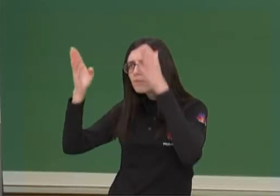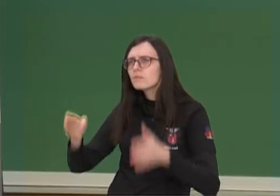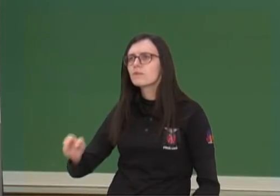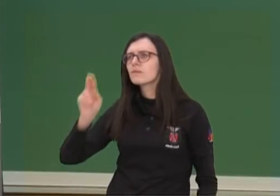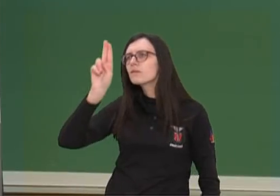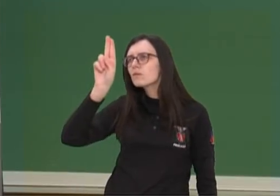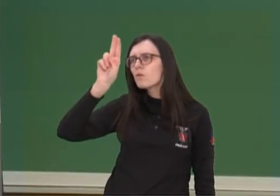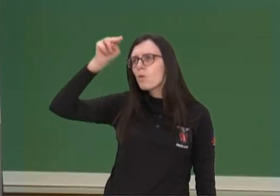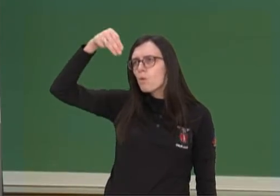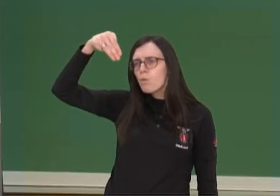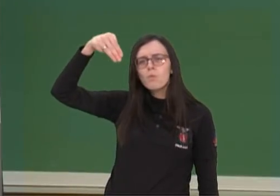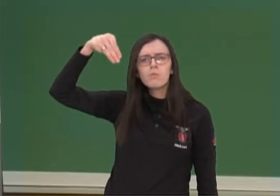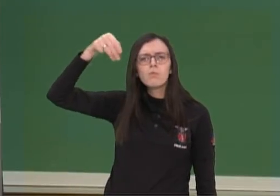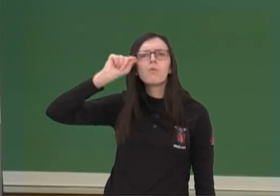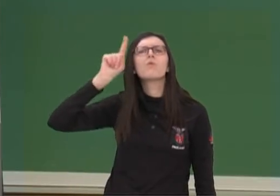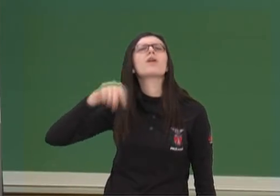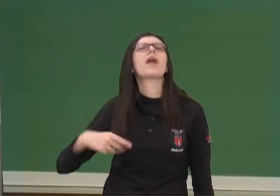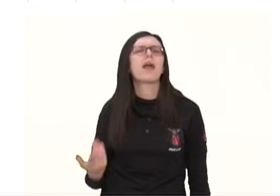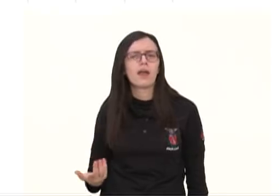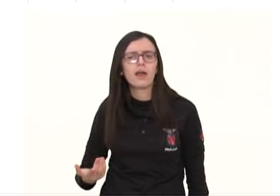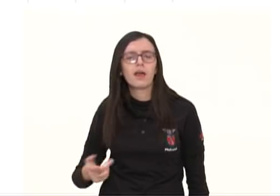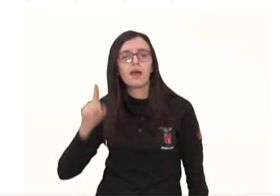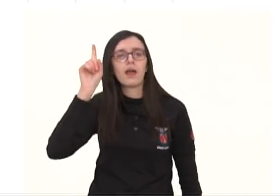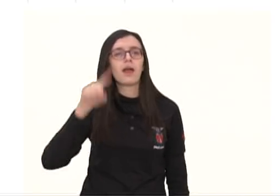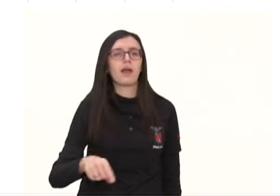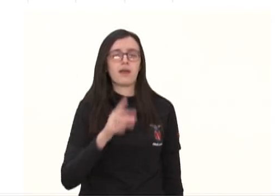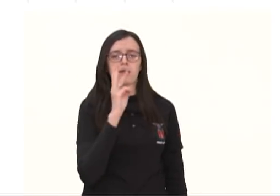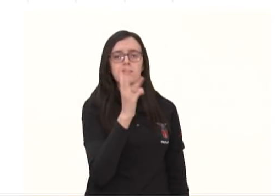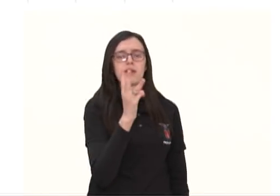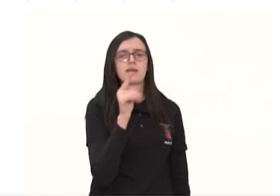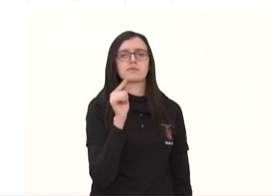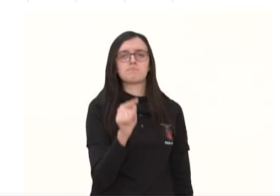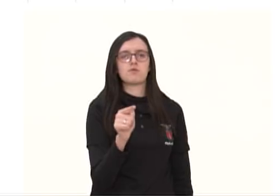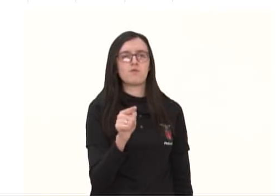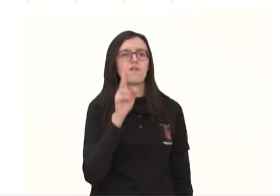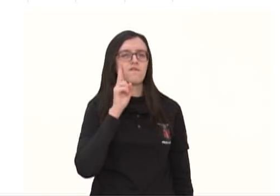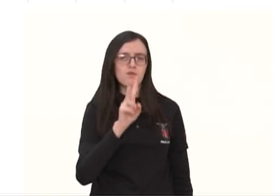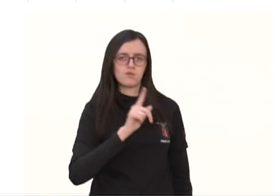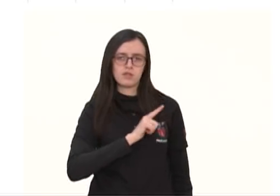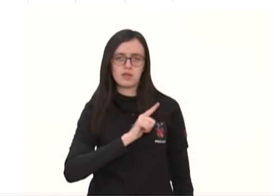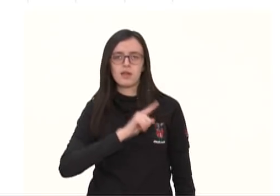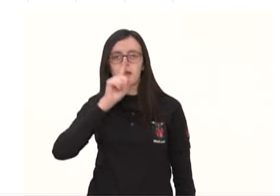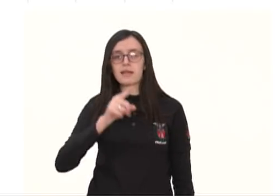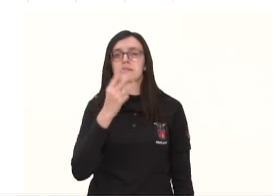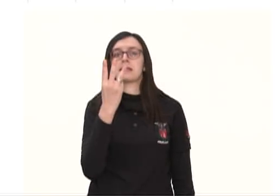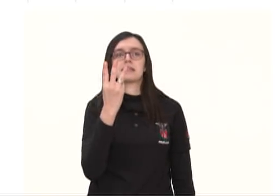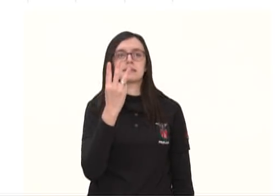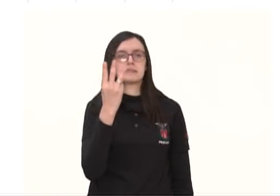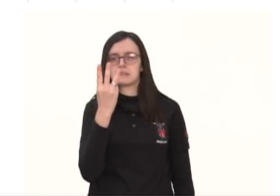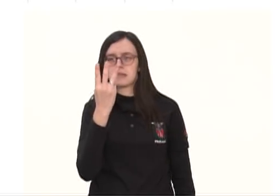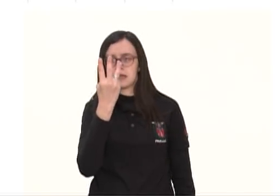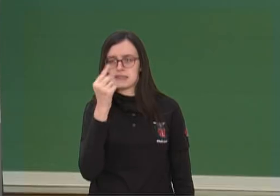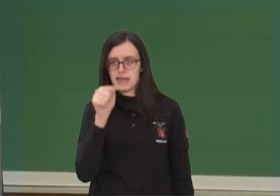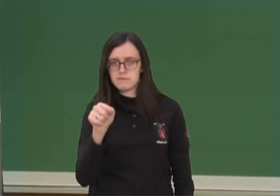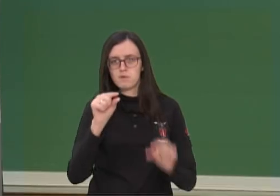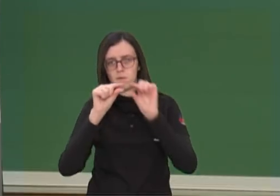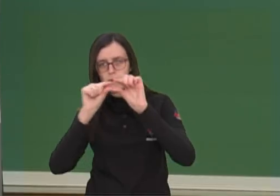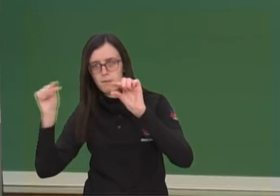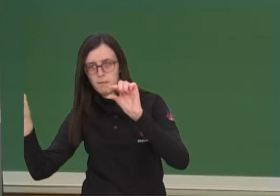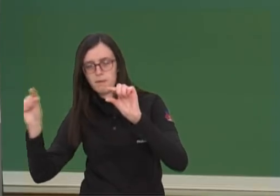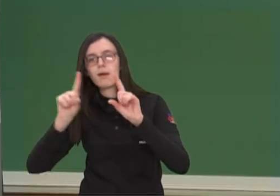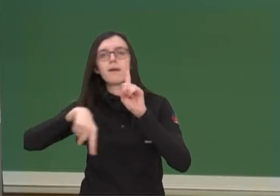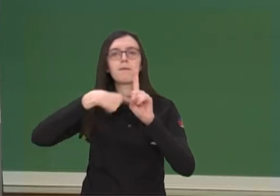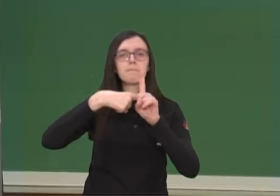eu tenho? 3.000 e 3.000, né? Então, eu tenho 2 algarismos 3. Então, vai ficar 3.000